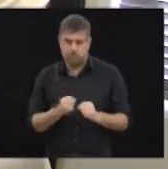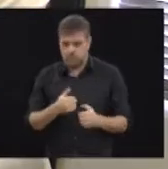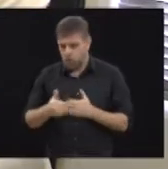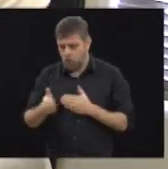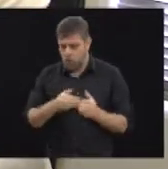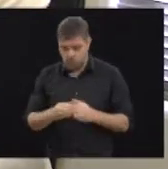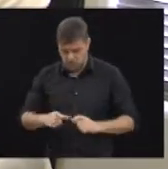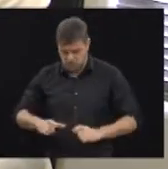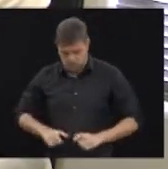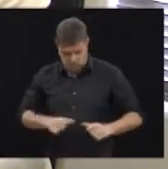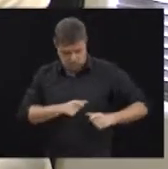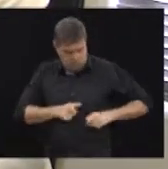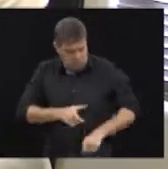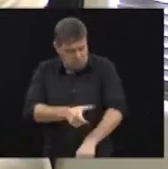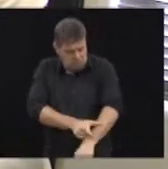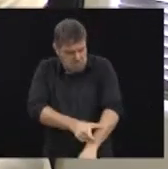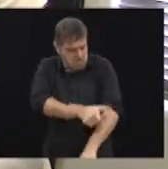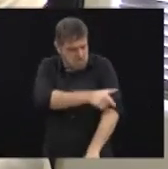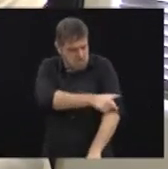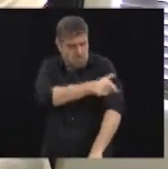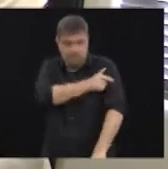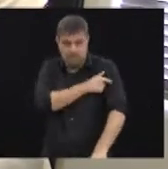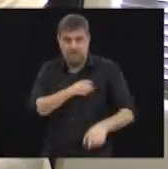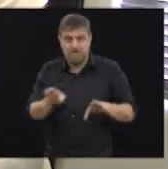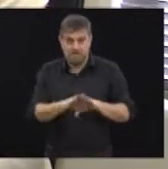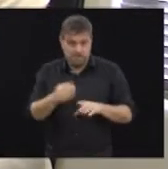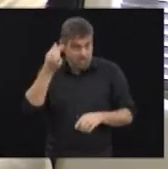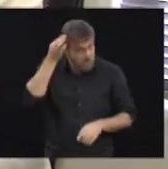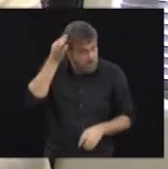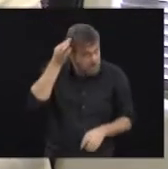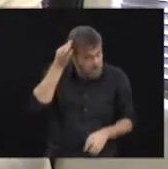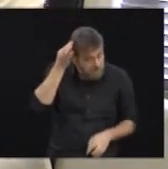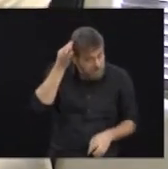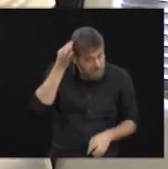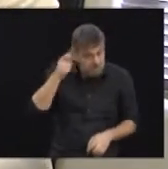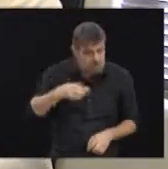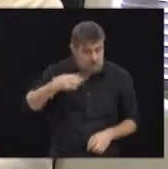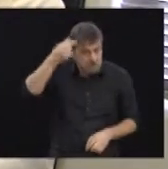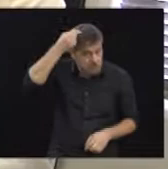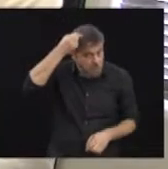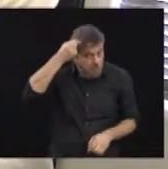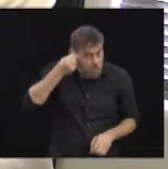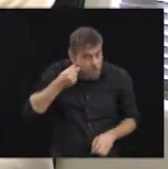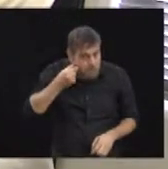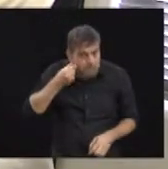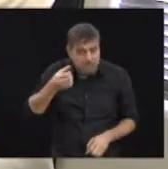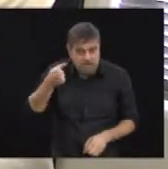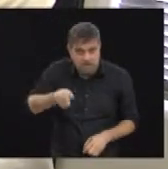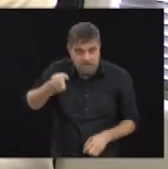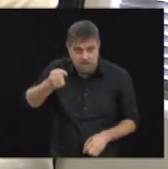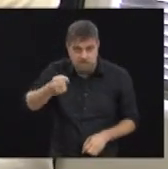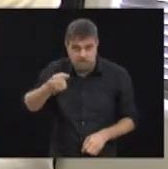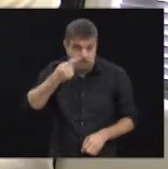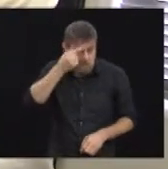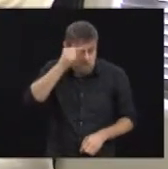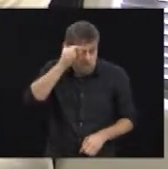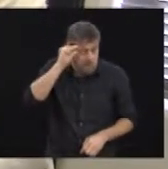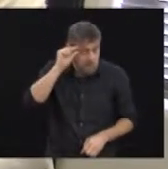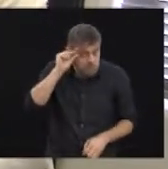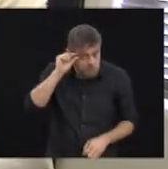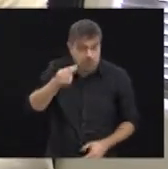Pode aparecer em qualquer parte do corpo, inclusive cabelo, você pode ter uma mecha de cabelo branco,